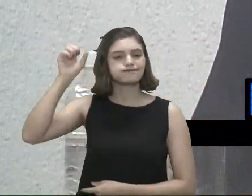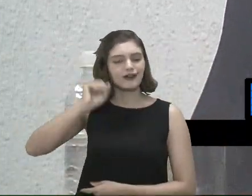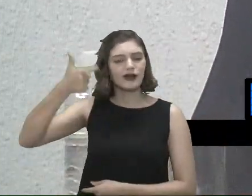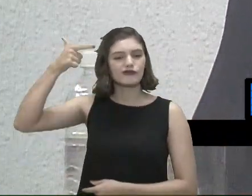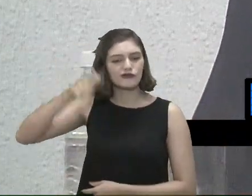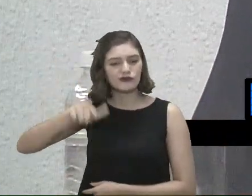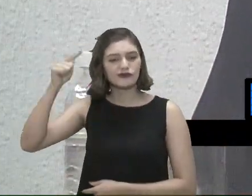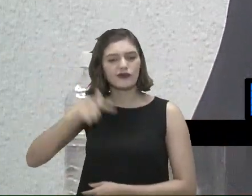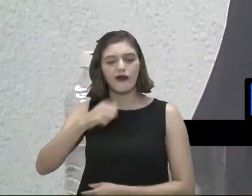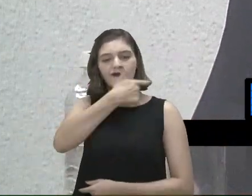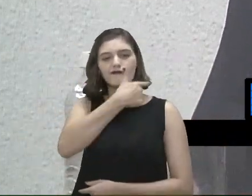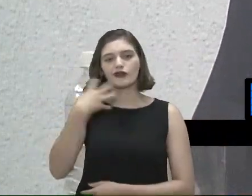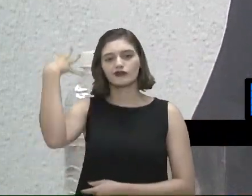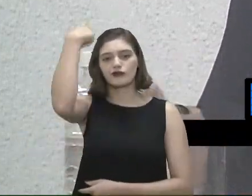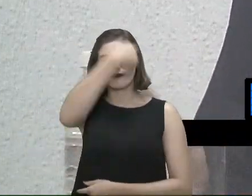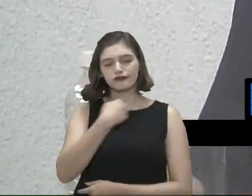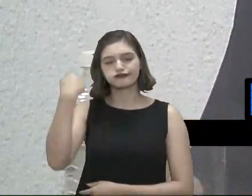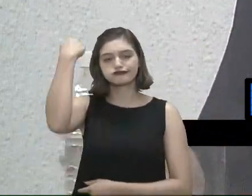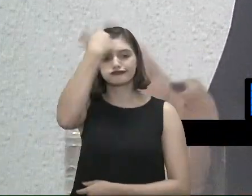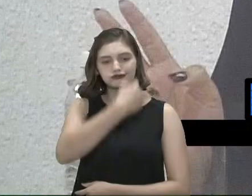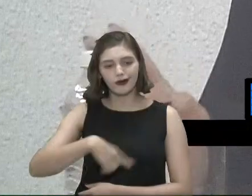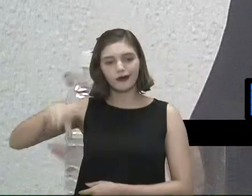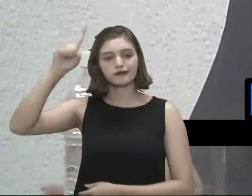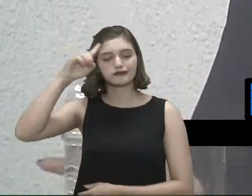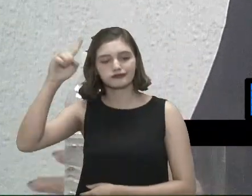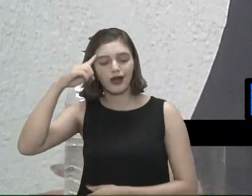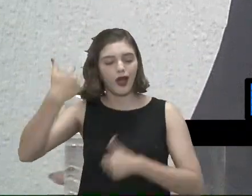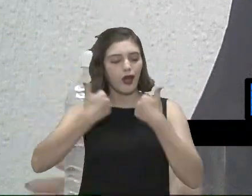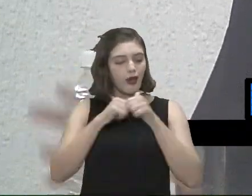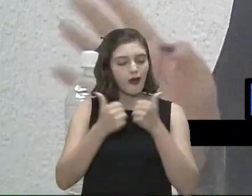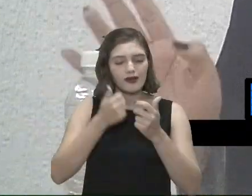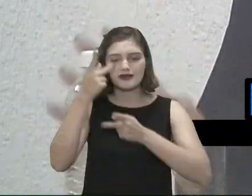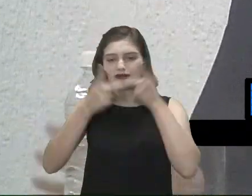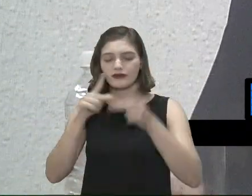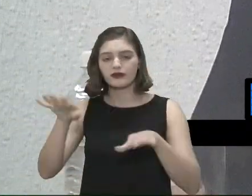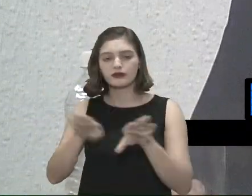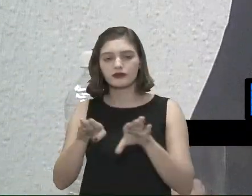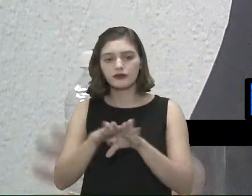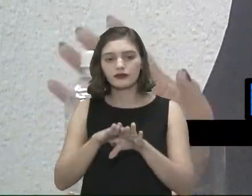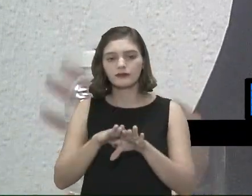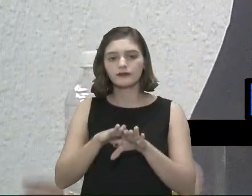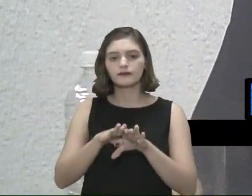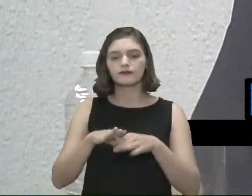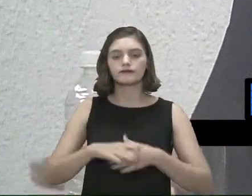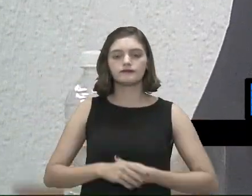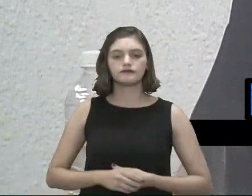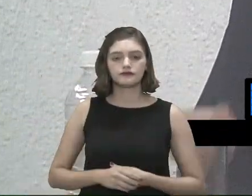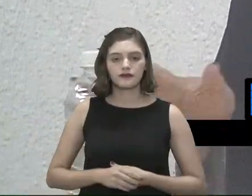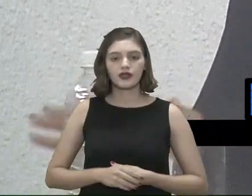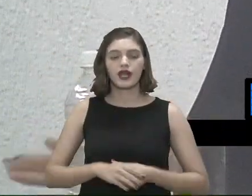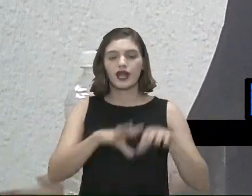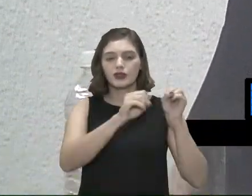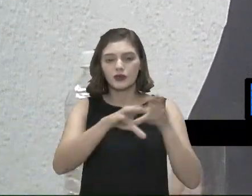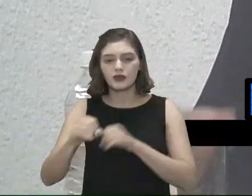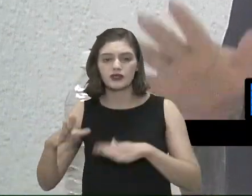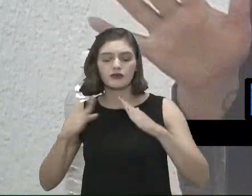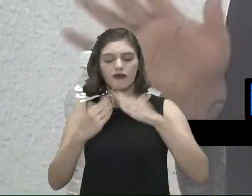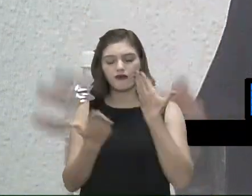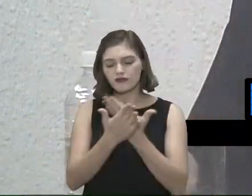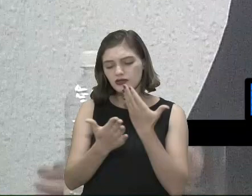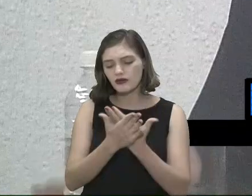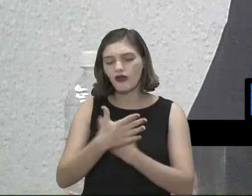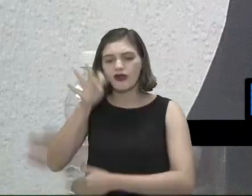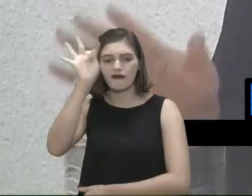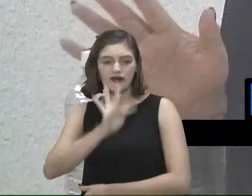24 horas por dia, todos os dias, em transportes públicos, estamos falando também do meio da educação, em ambientes acadêmicos,